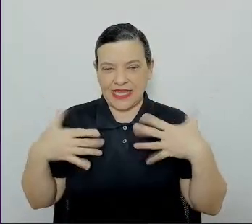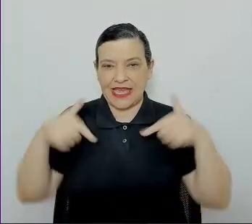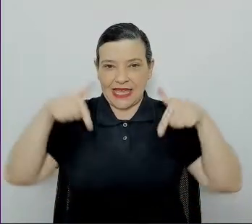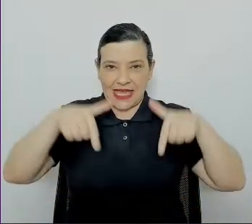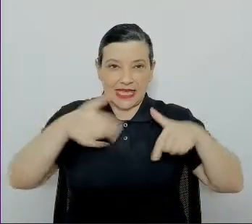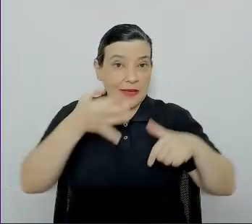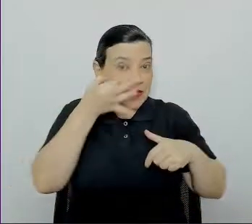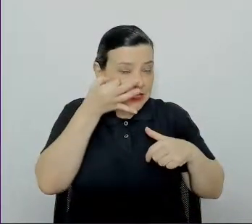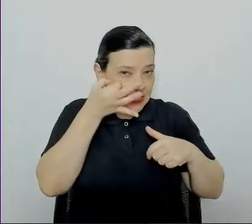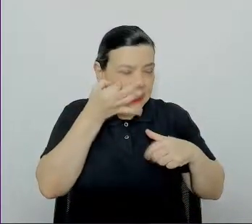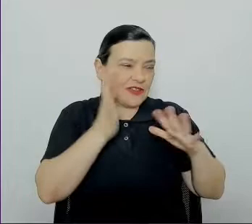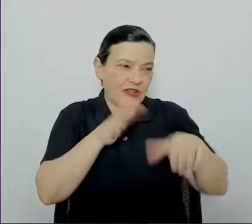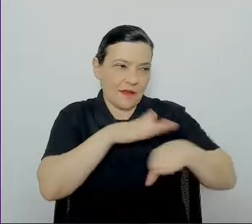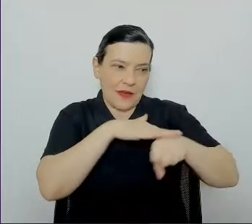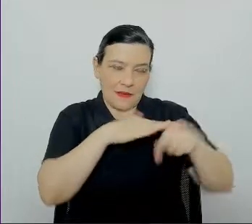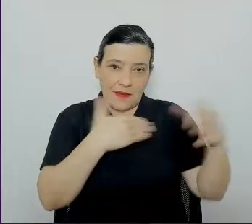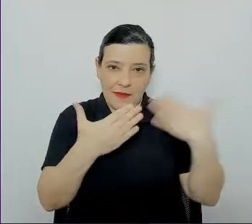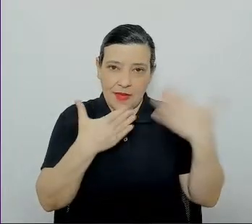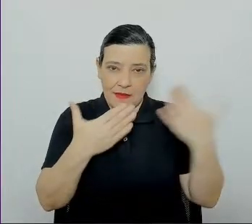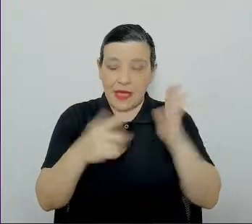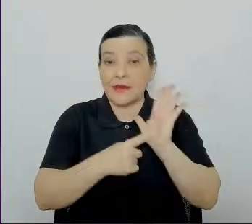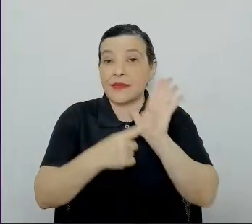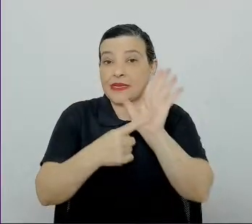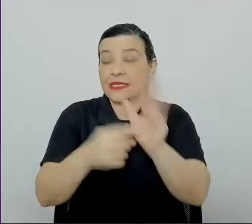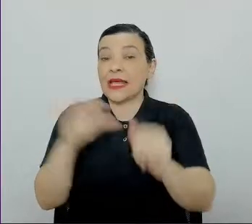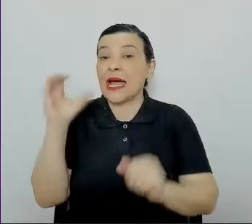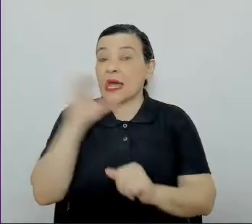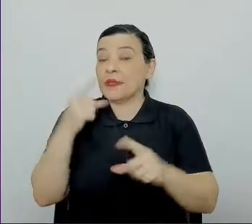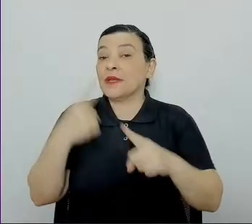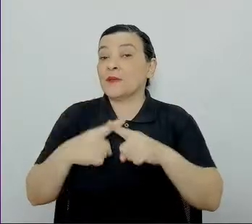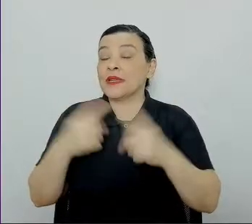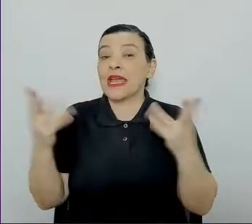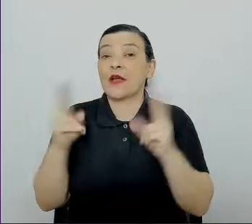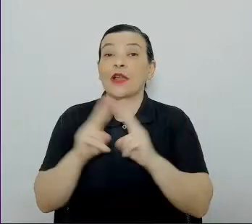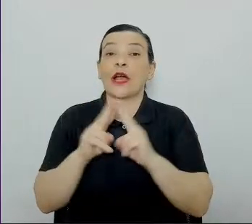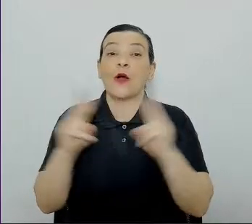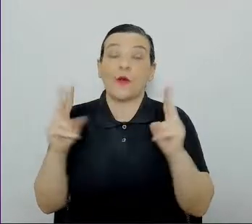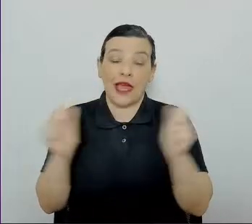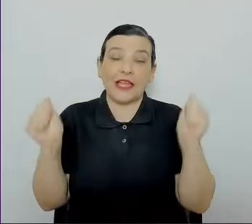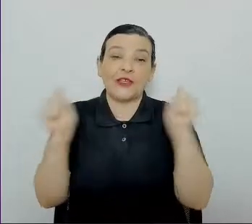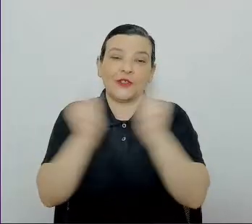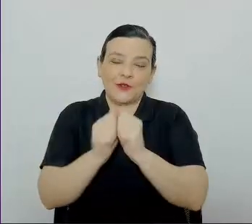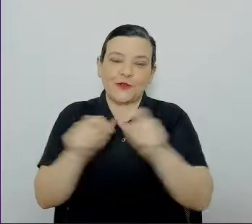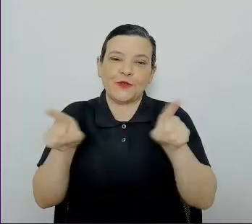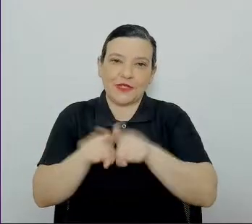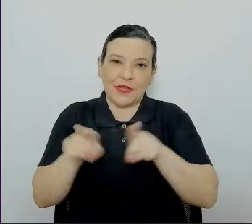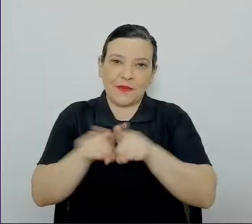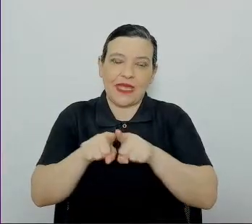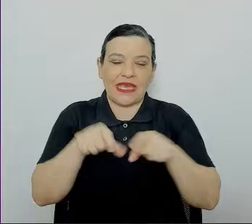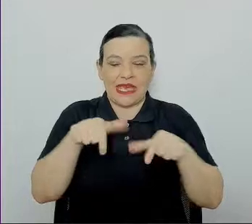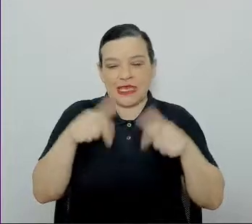gente, mas vou me apresentar rapidinho, porque agora tem pessoal online que não está aqui presencialmente em BH.